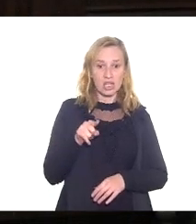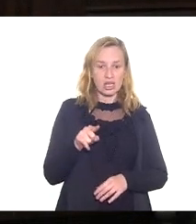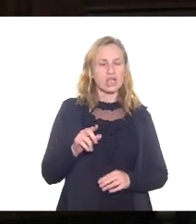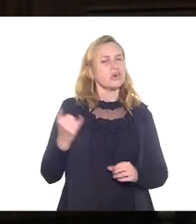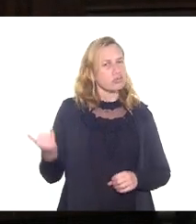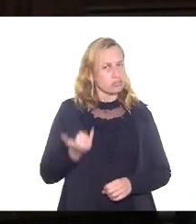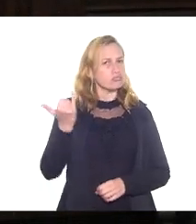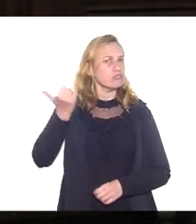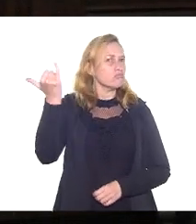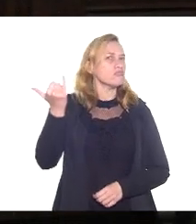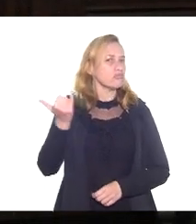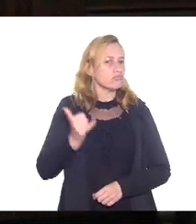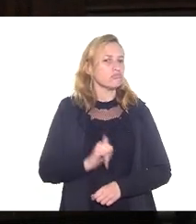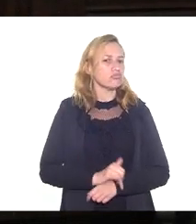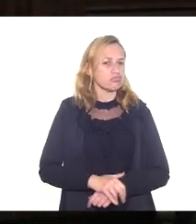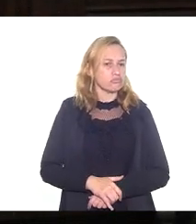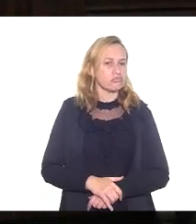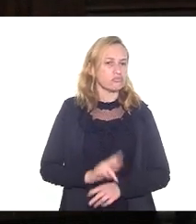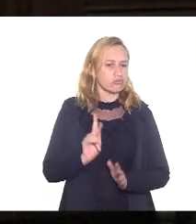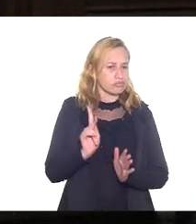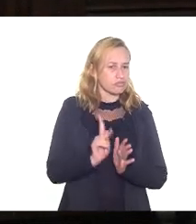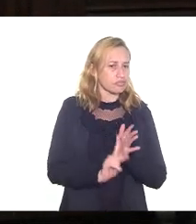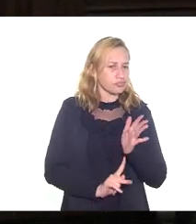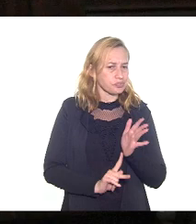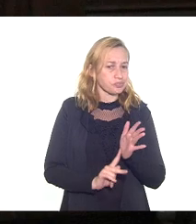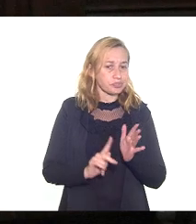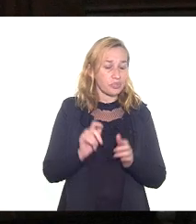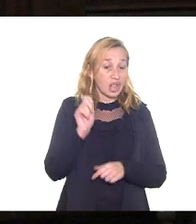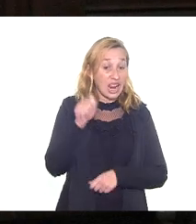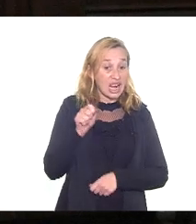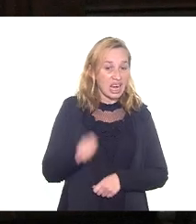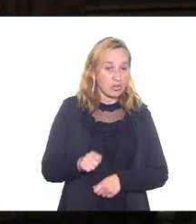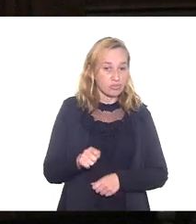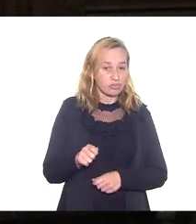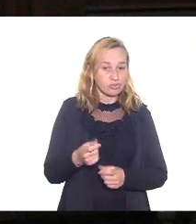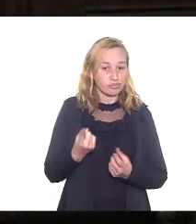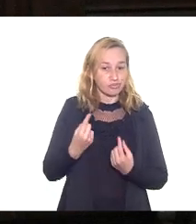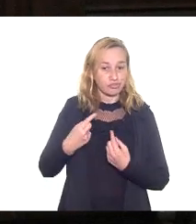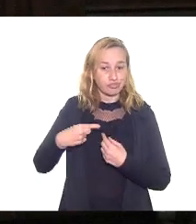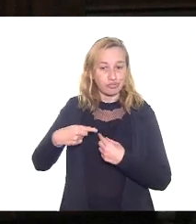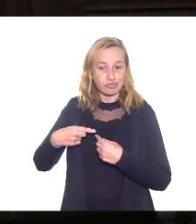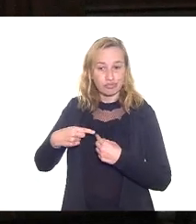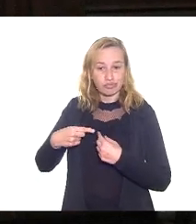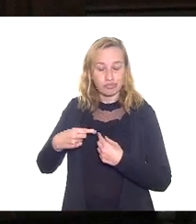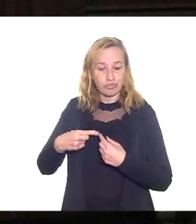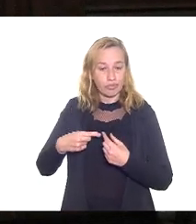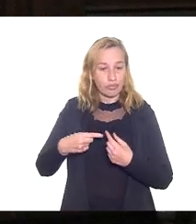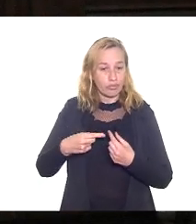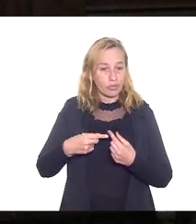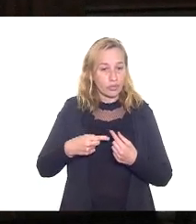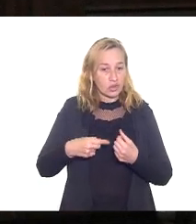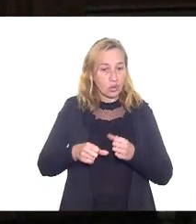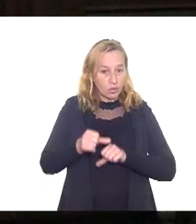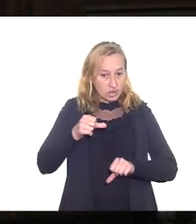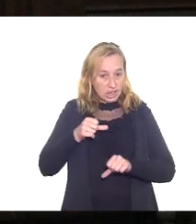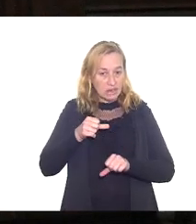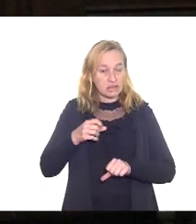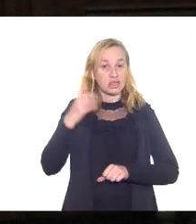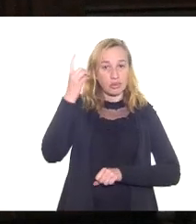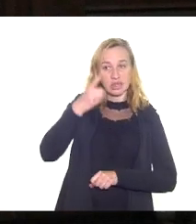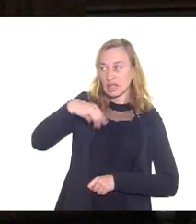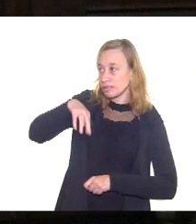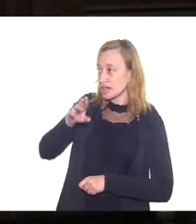importante instrumento, senhor presidente, do leilão reverso. Deputado Marcelo